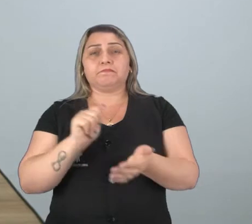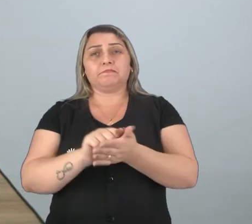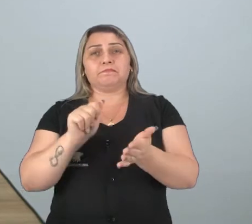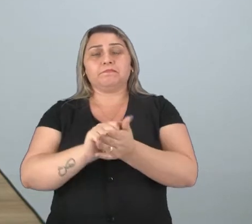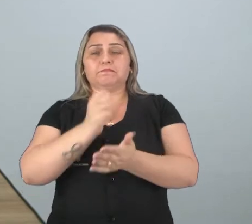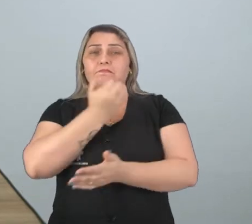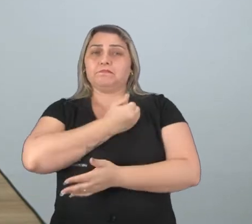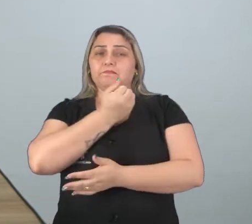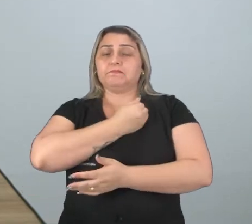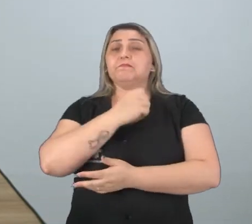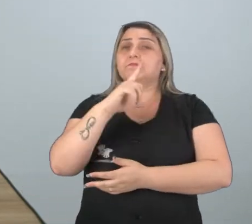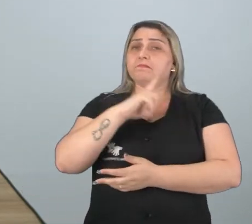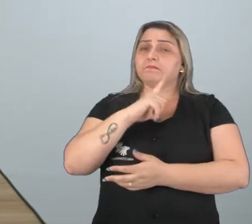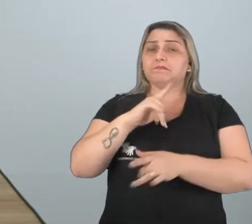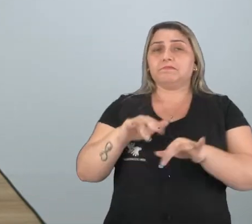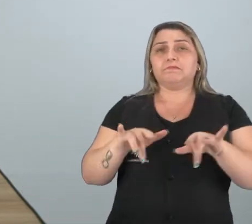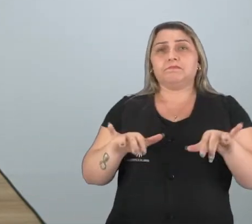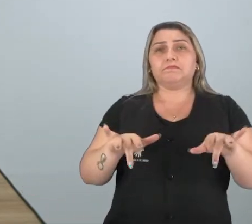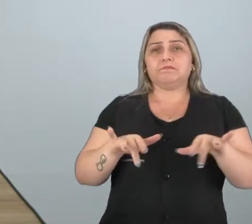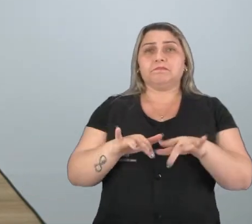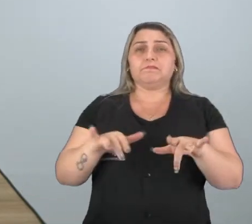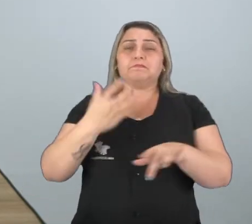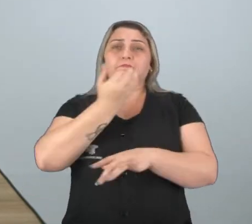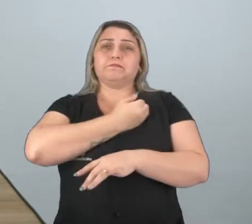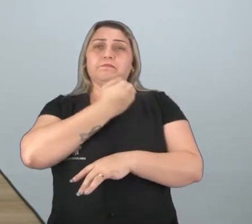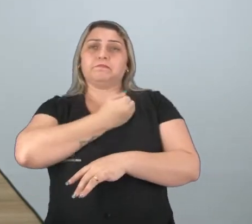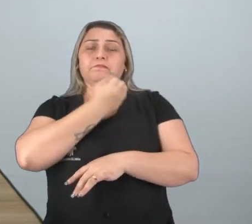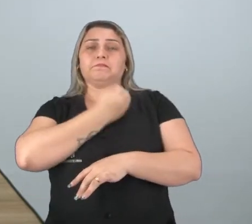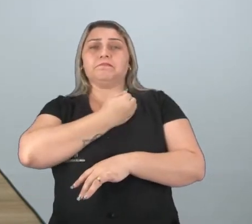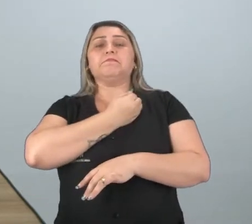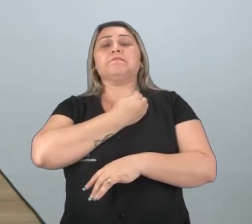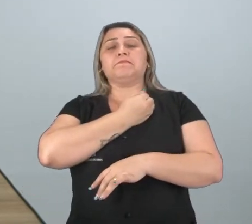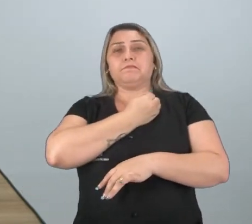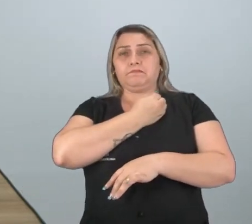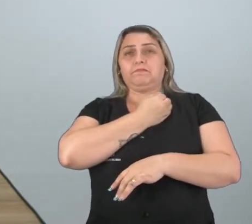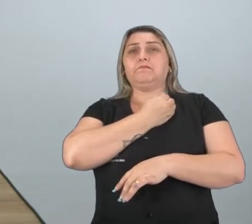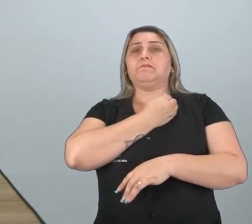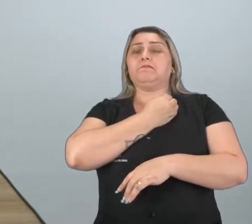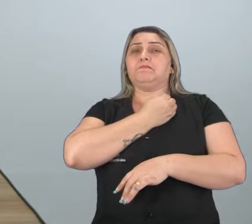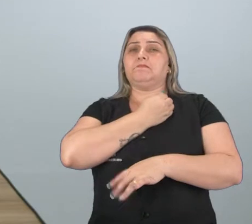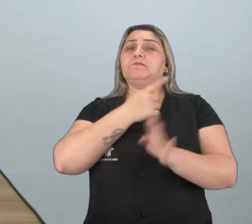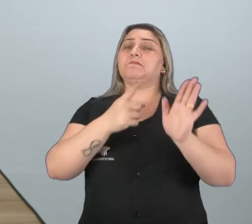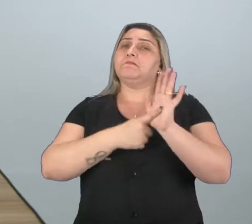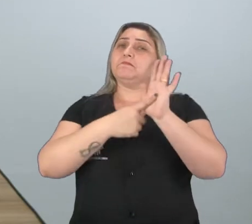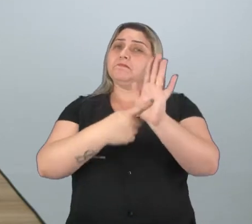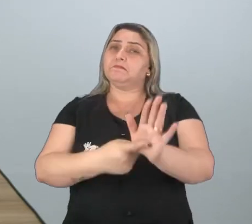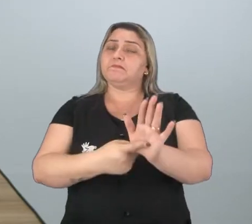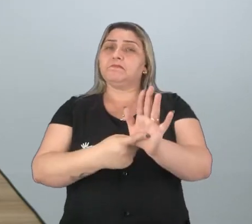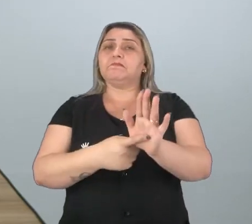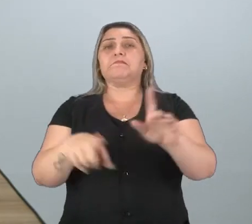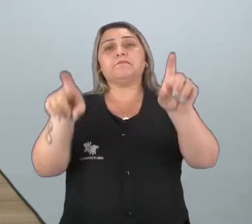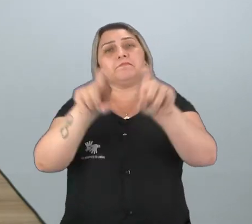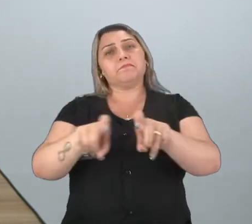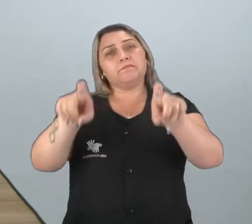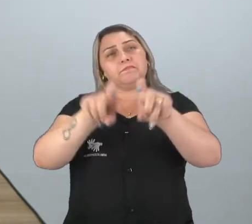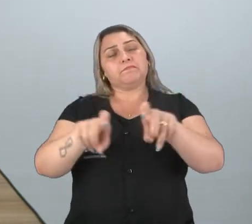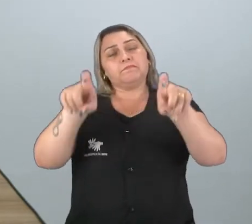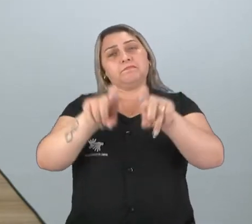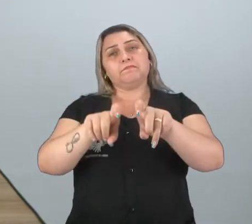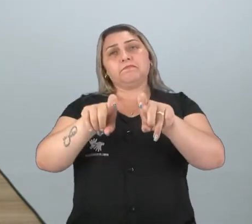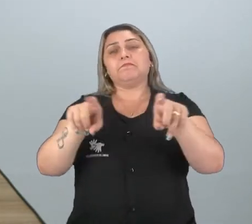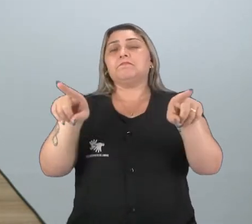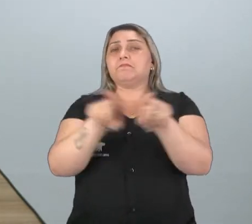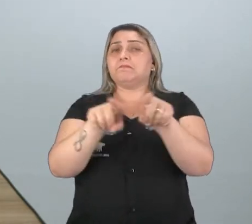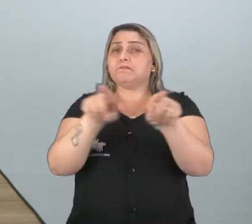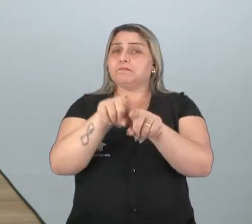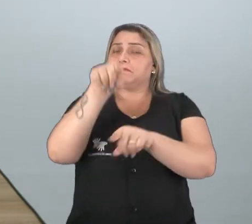um número, você vai ter que digitar a numeração no teclado e ela vai aparecer no computador. E assim